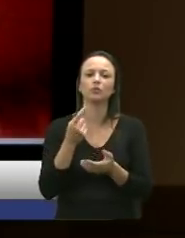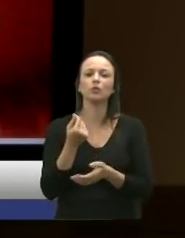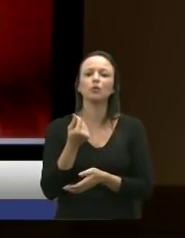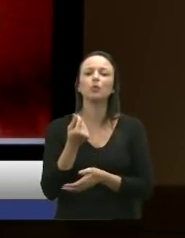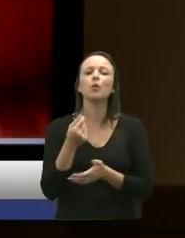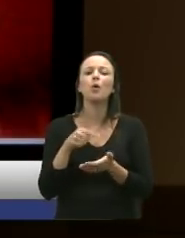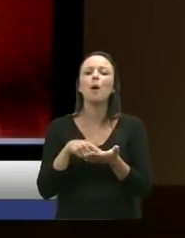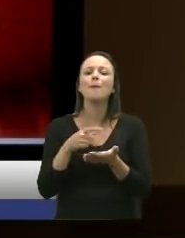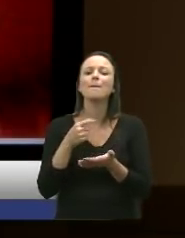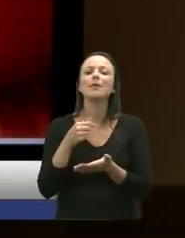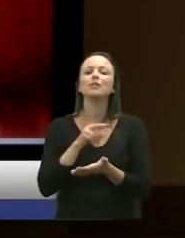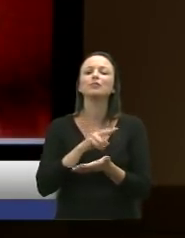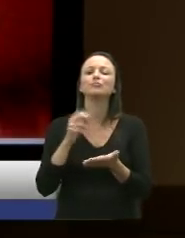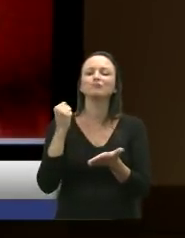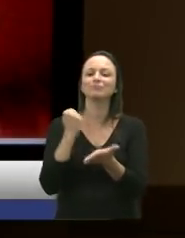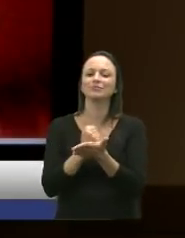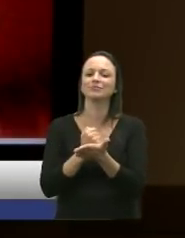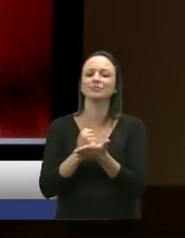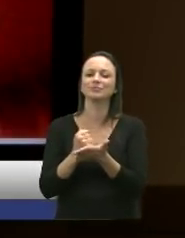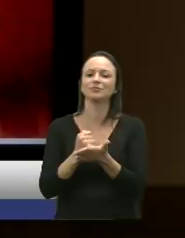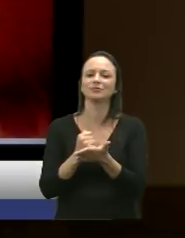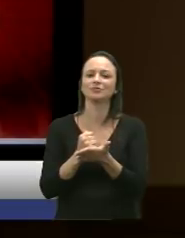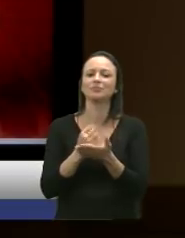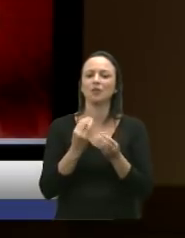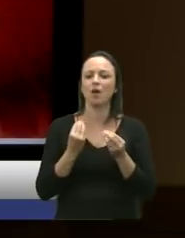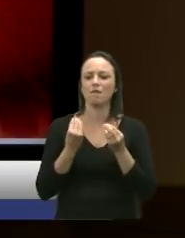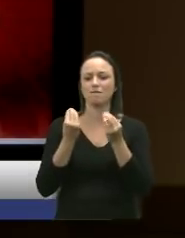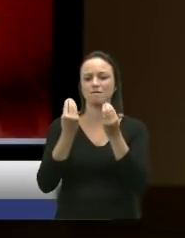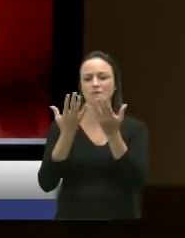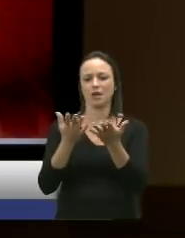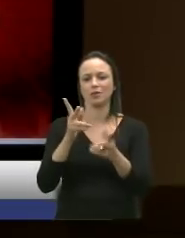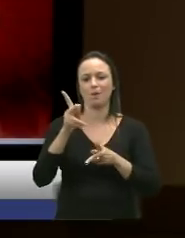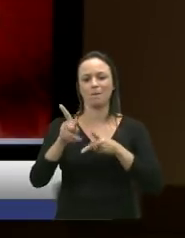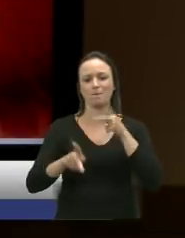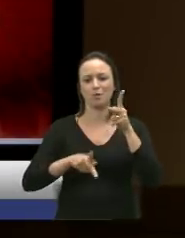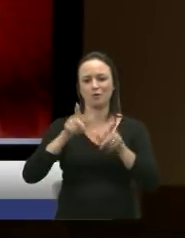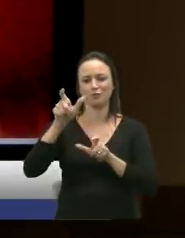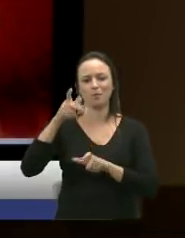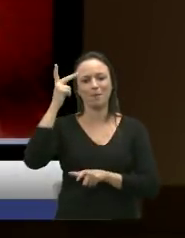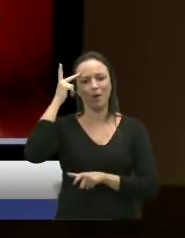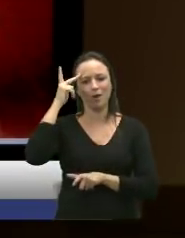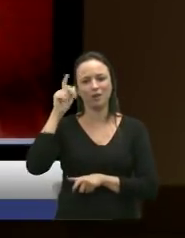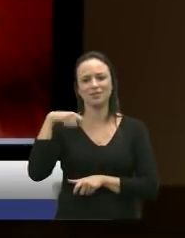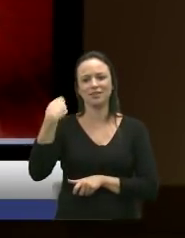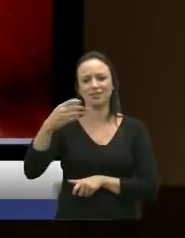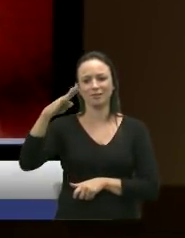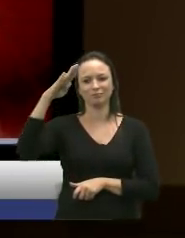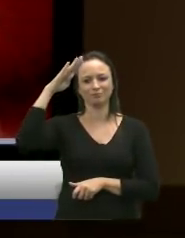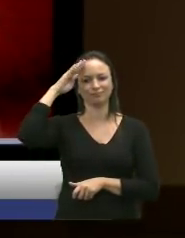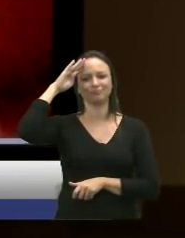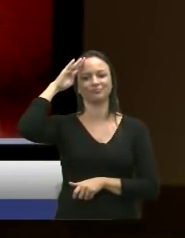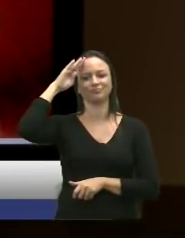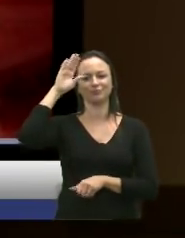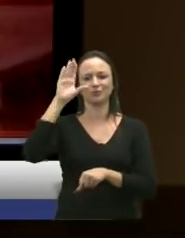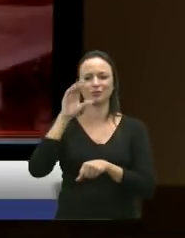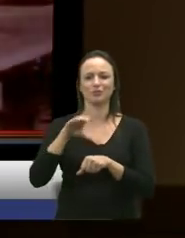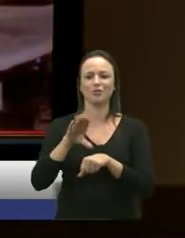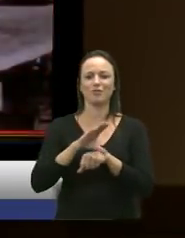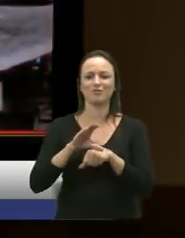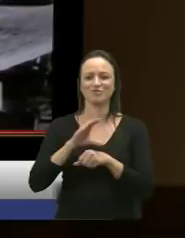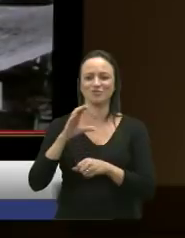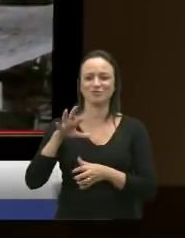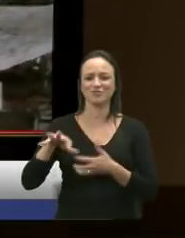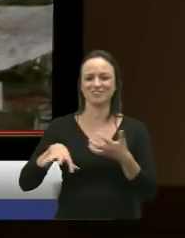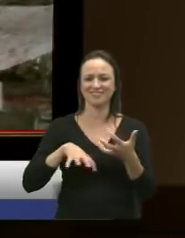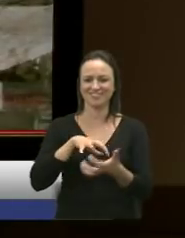aço. É a oferta do povo paulista ao soldado da Constituição. É um presente do povo de São Paulo.